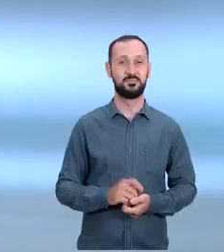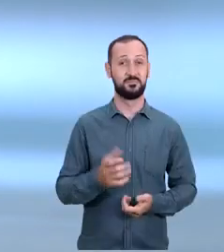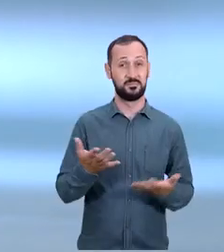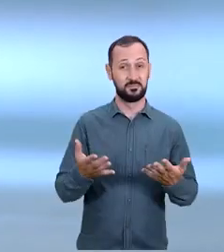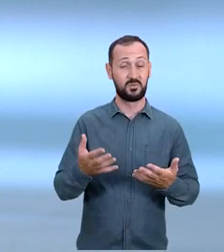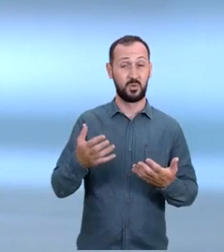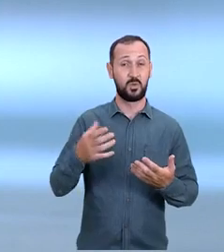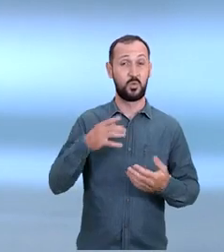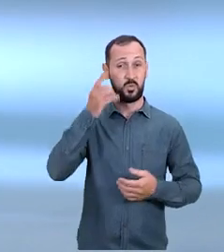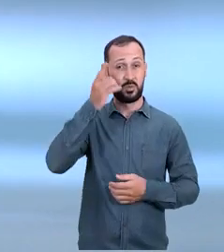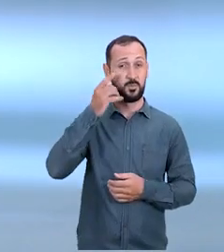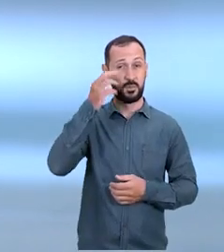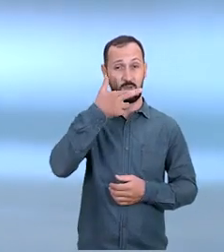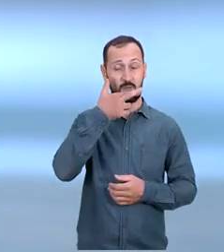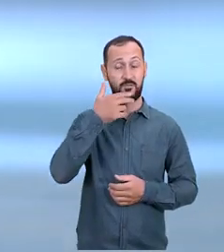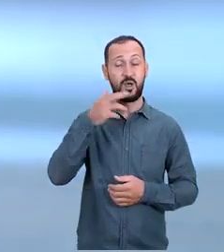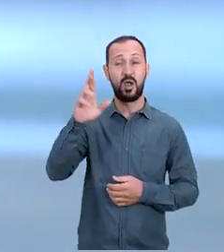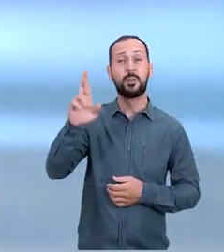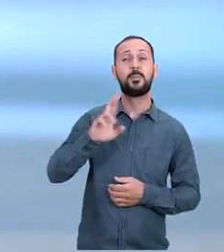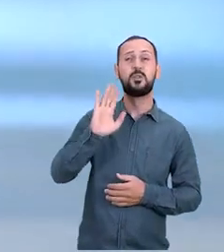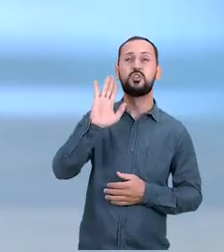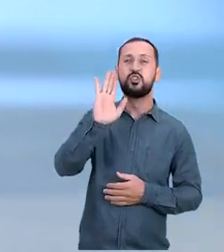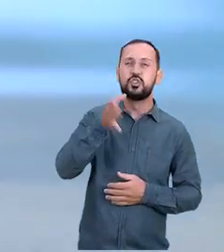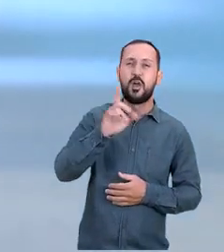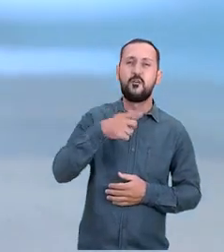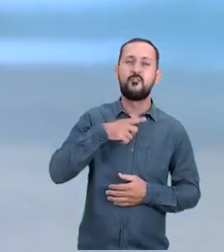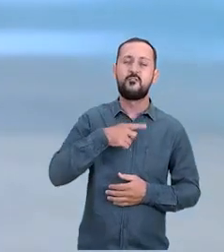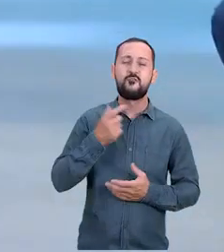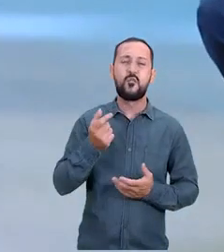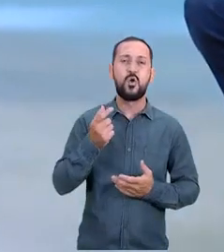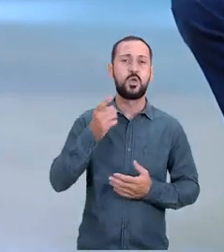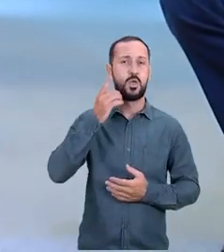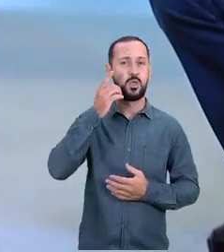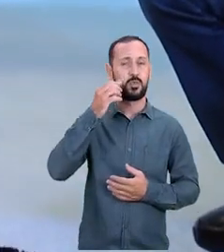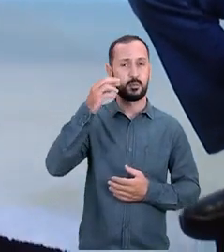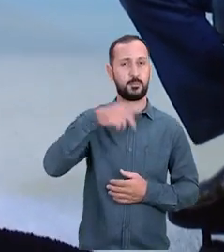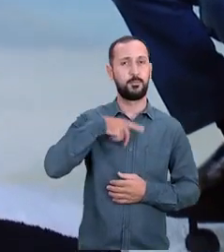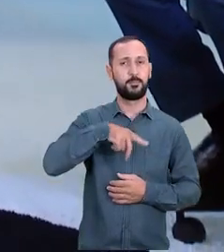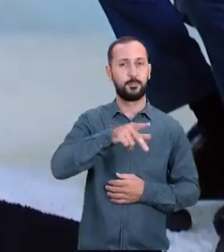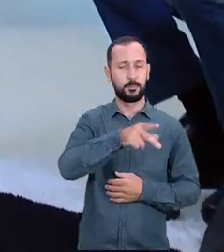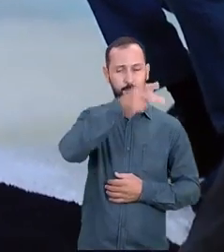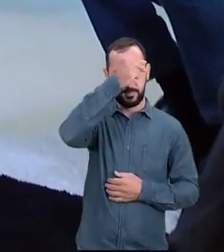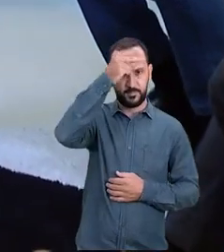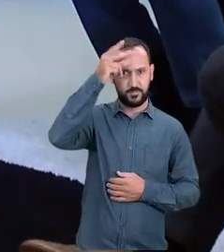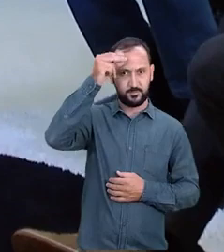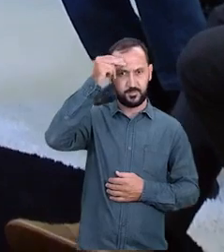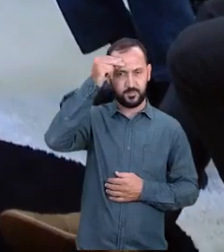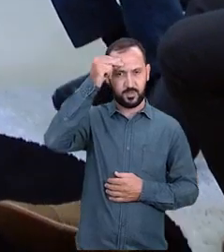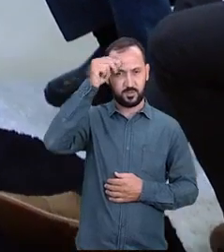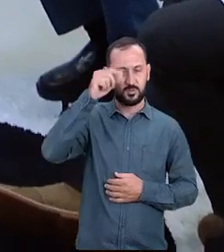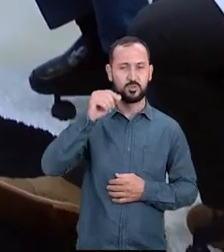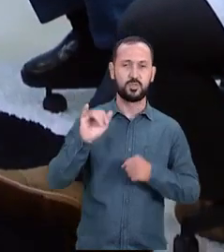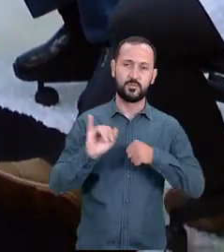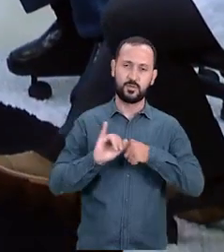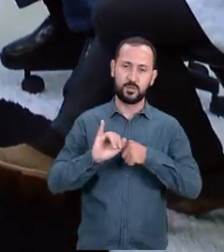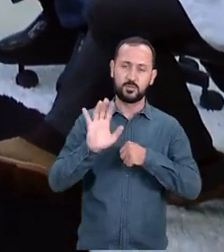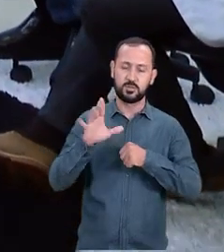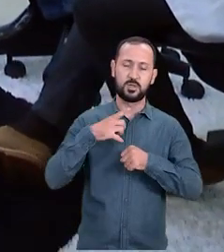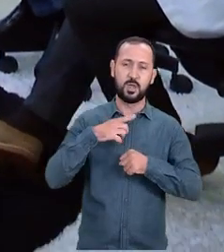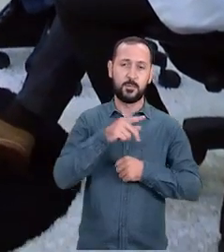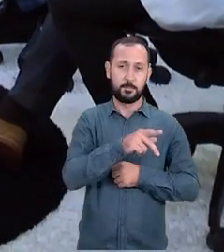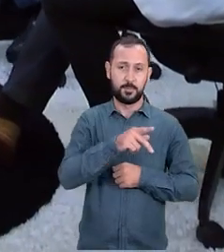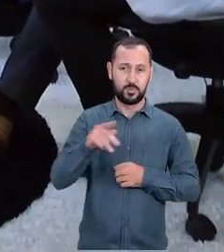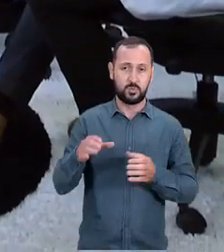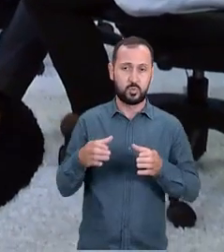Muito bem, o deputado Renato Câmara nos responde. Foi prefeito lá da cidade de Vinhema, presidente da Frente Parlamentar